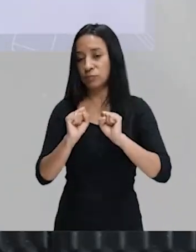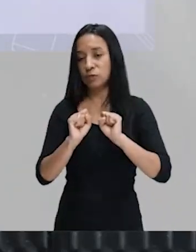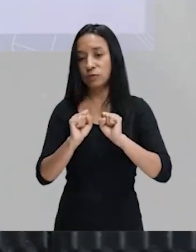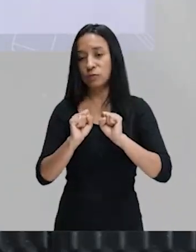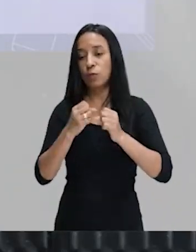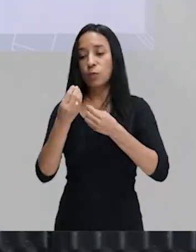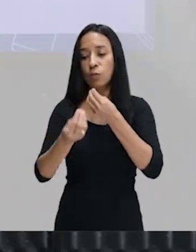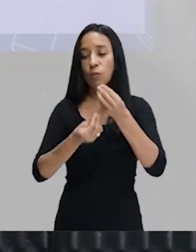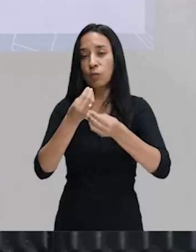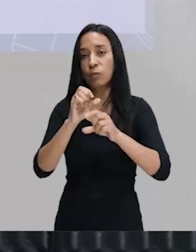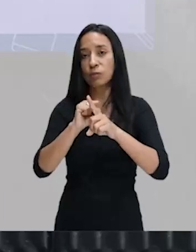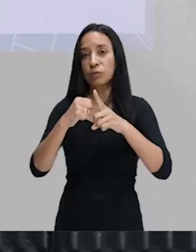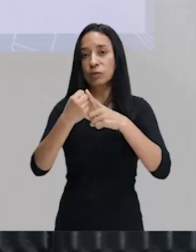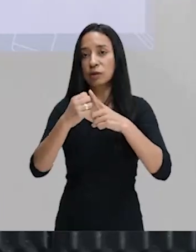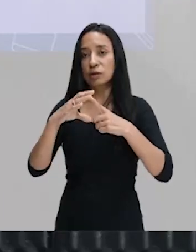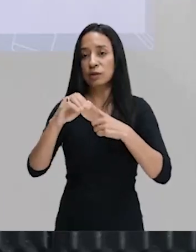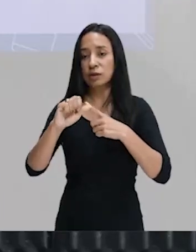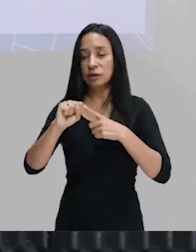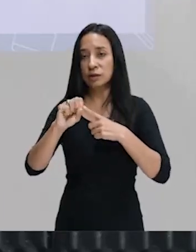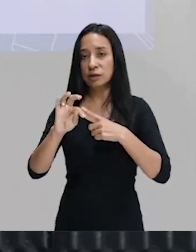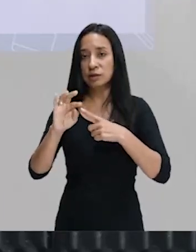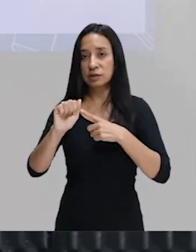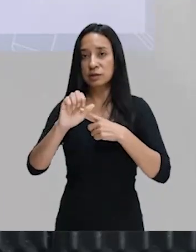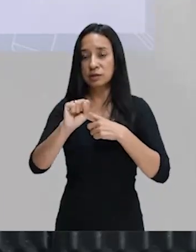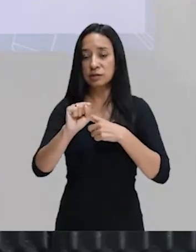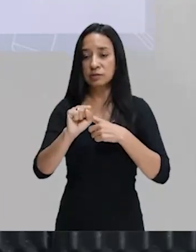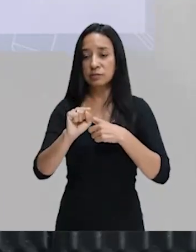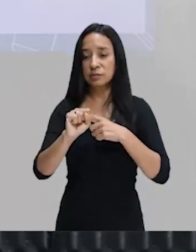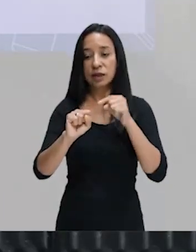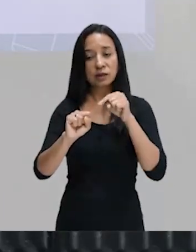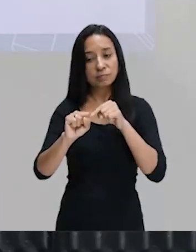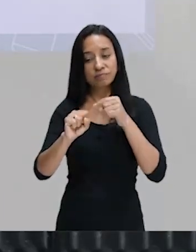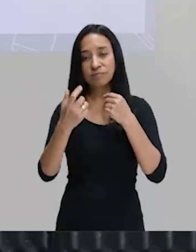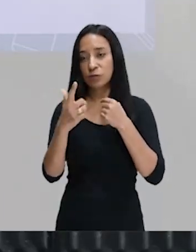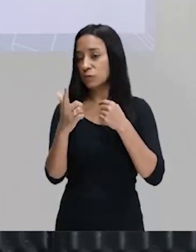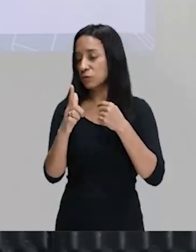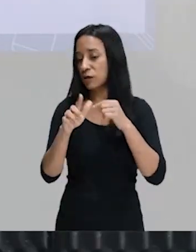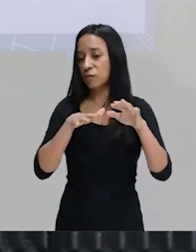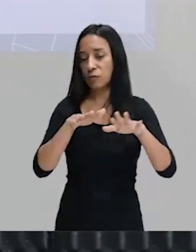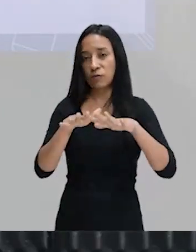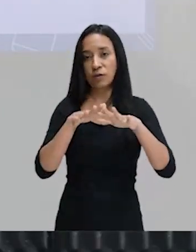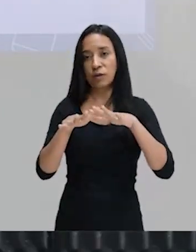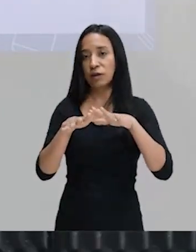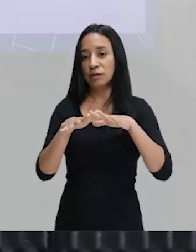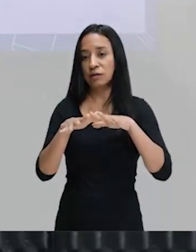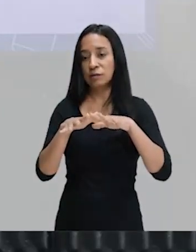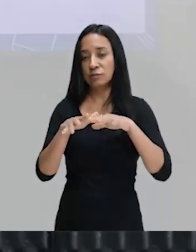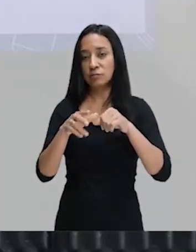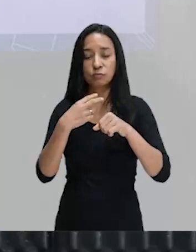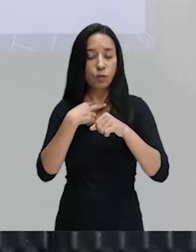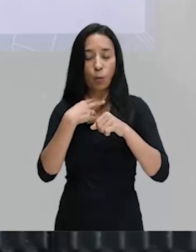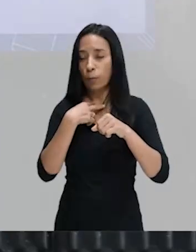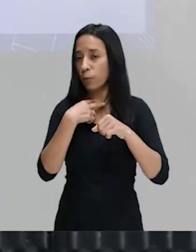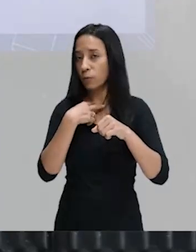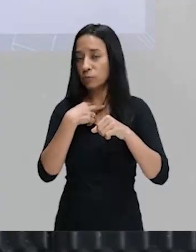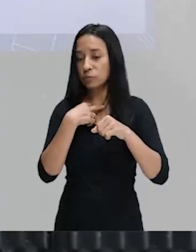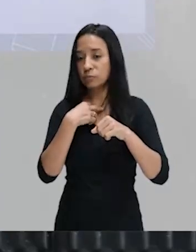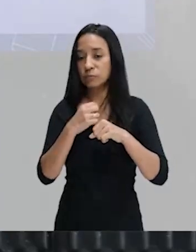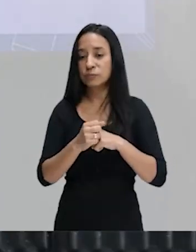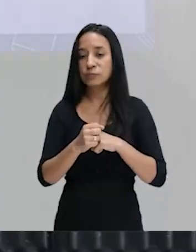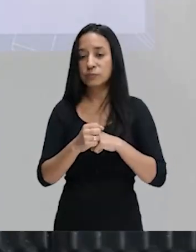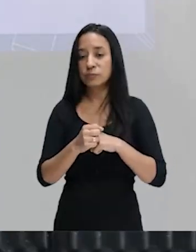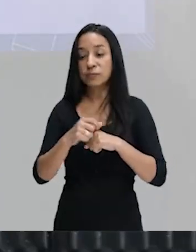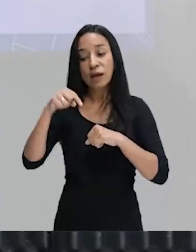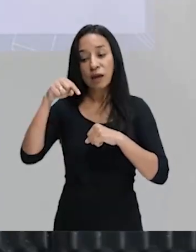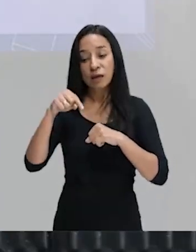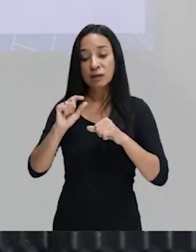na sociedade de castas. Então, assim, ó, casta não tem mobilidade, é impossível. Estamento é